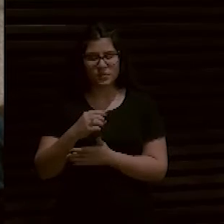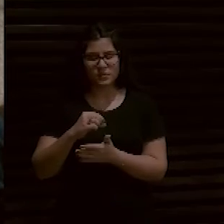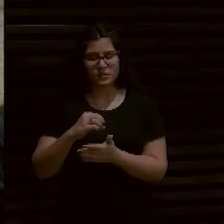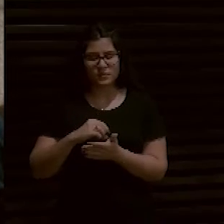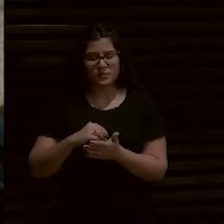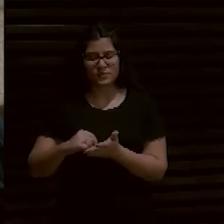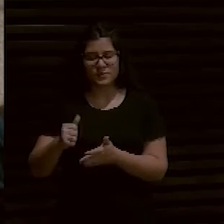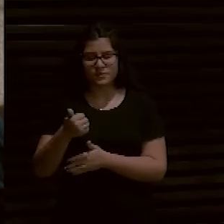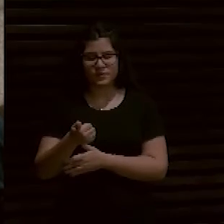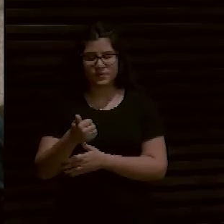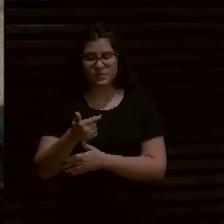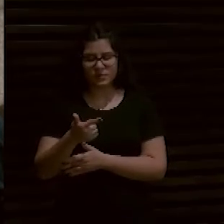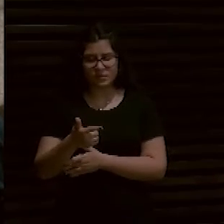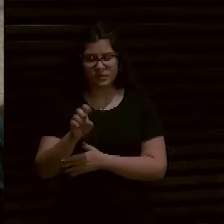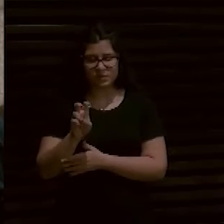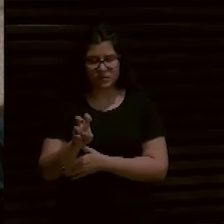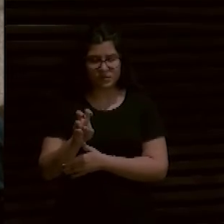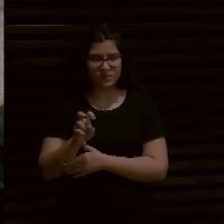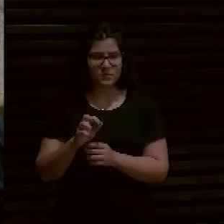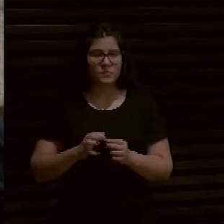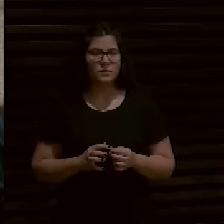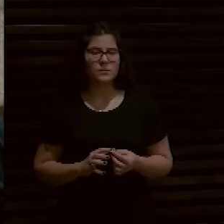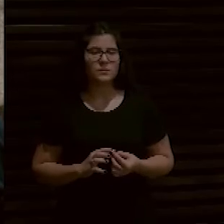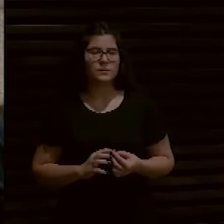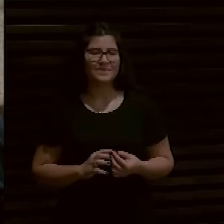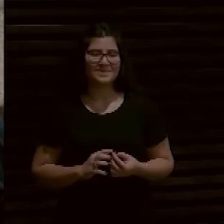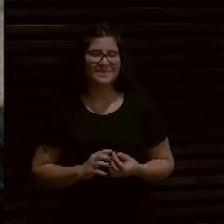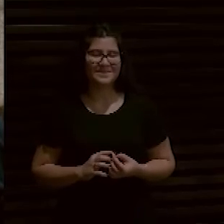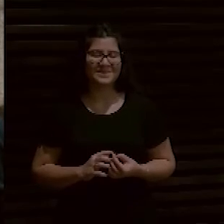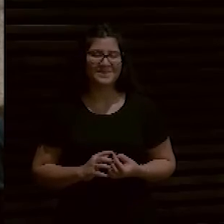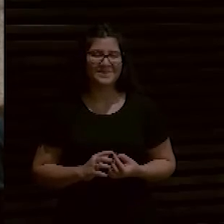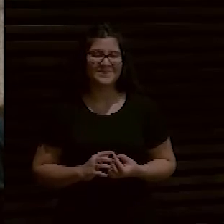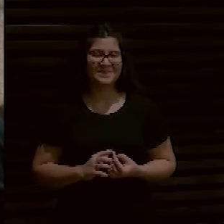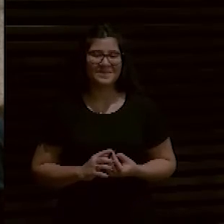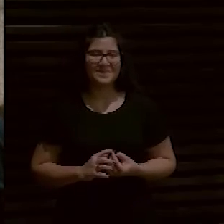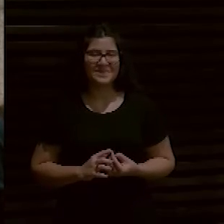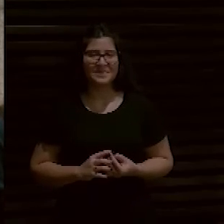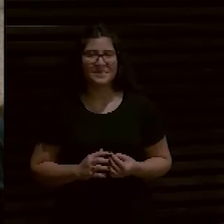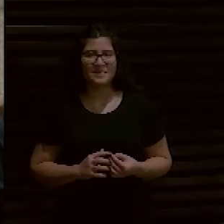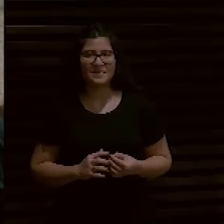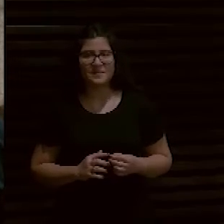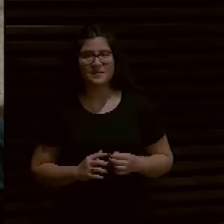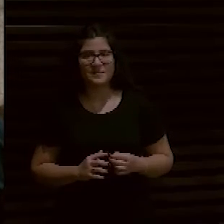Jeremias 10, 24 e 25.